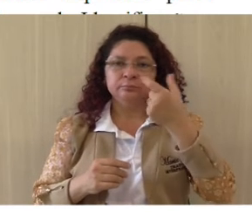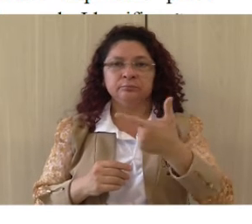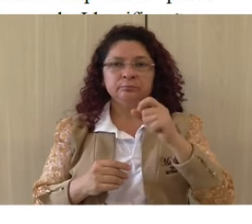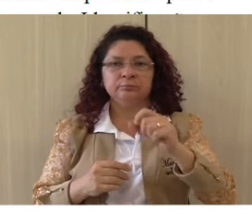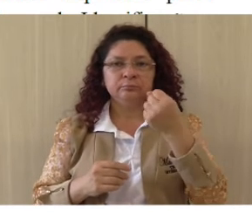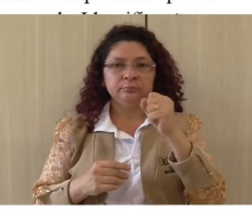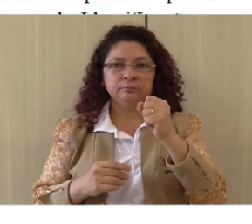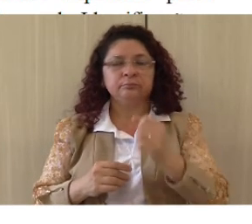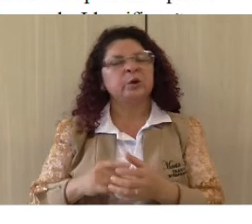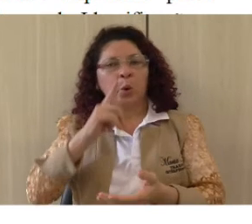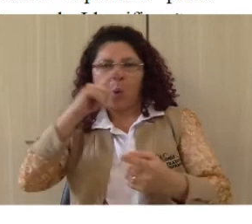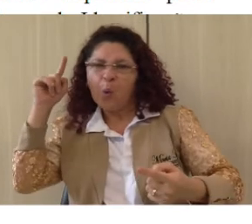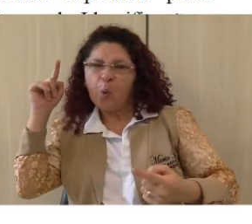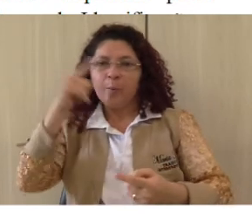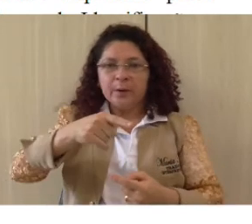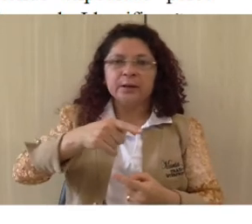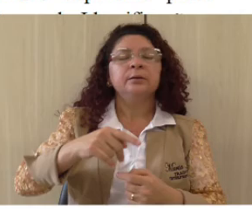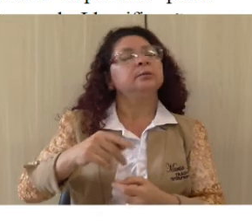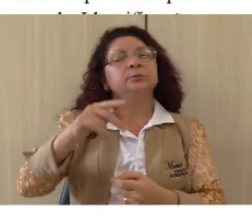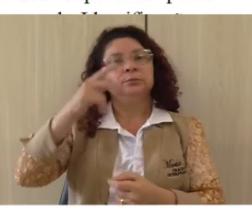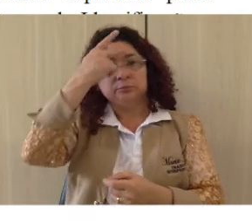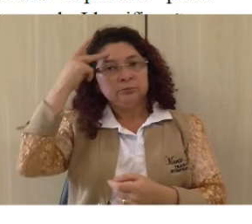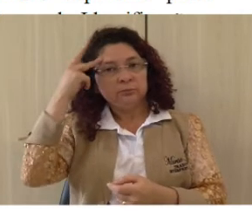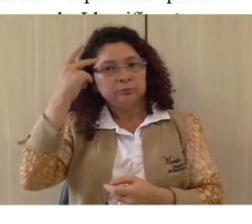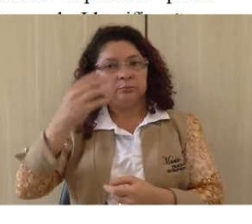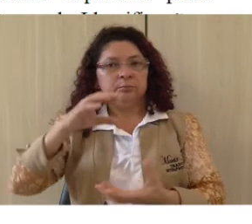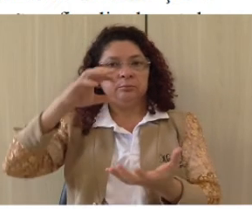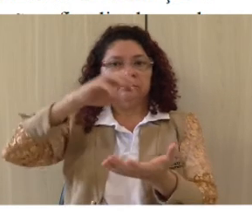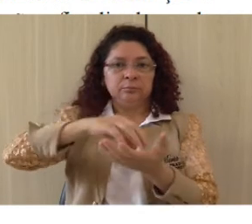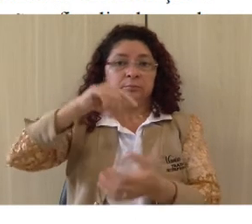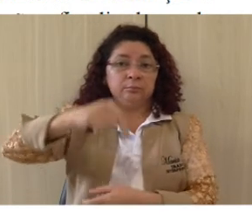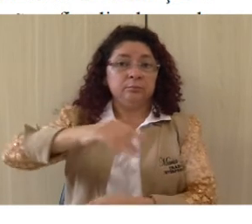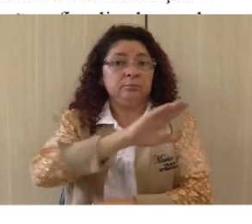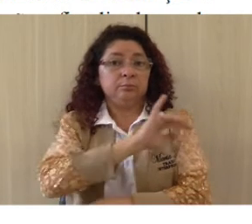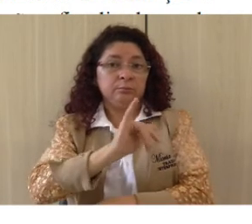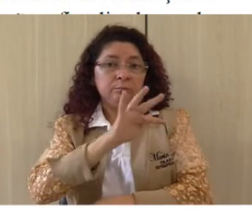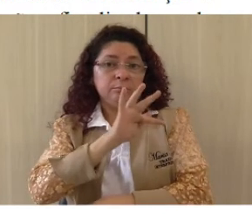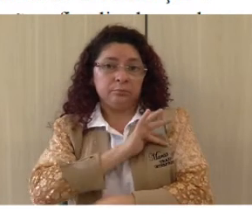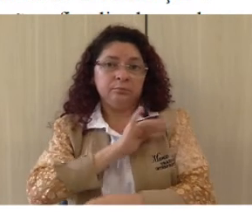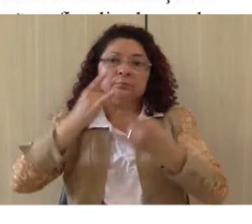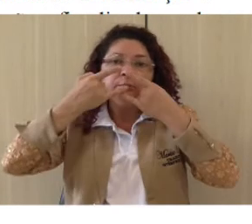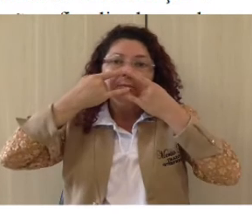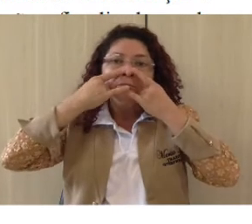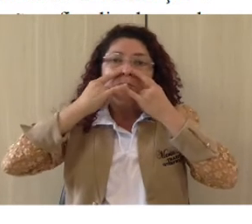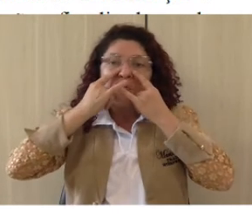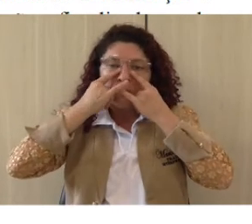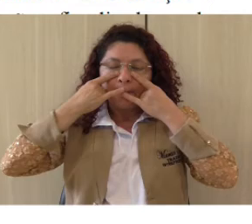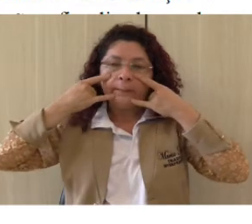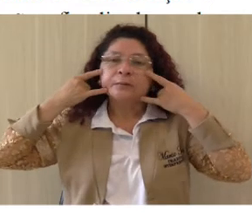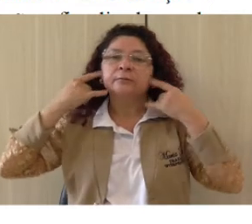6.2.2.8. É obrigatório ao candidato comparecer ao campus do IFPA utilizando máscara de proteção contra o